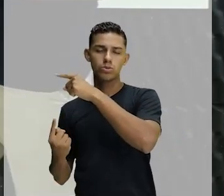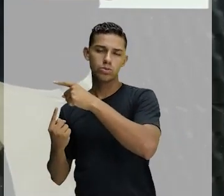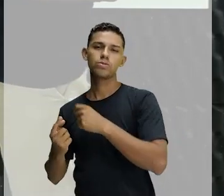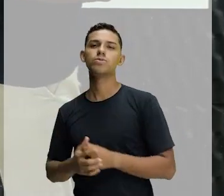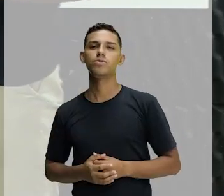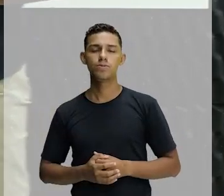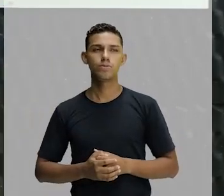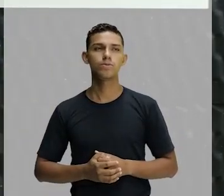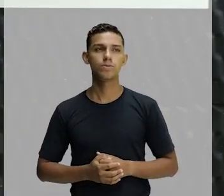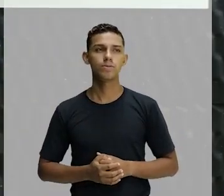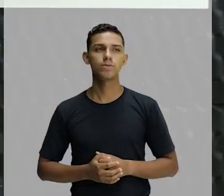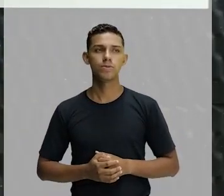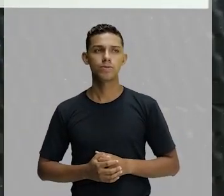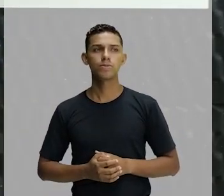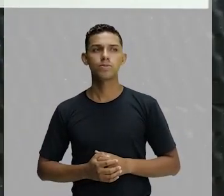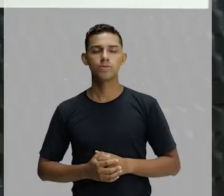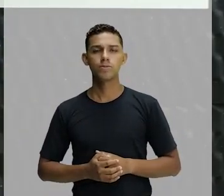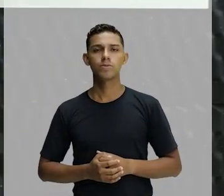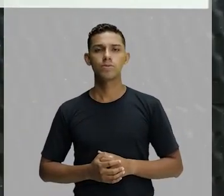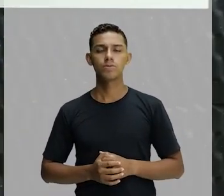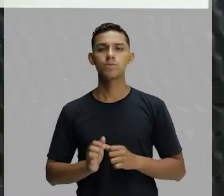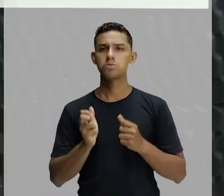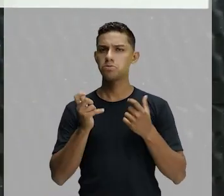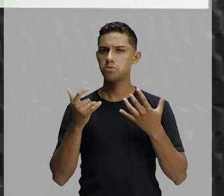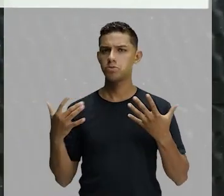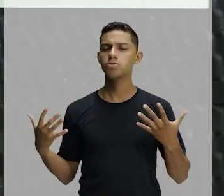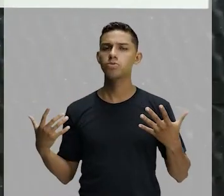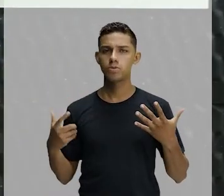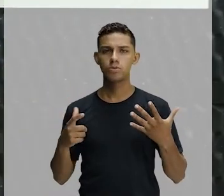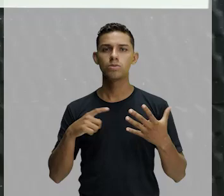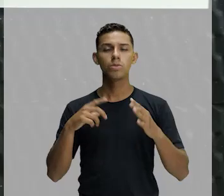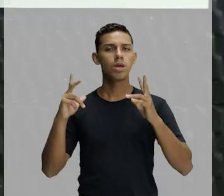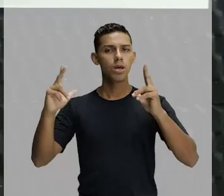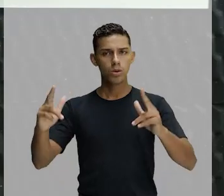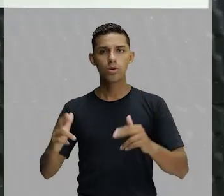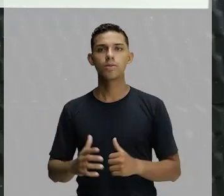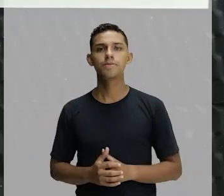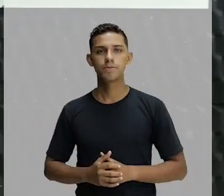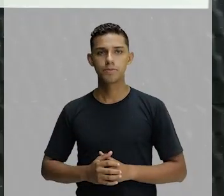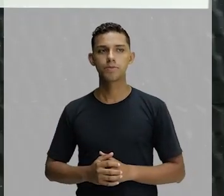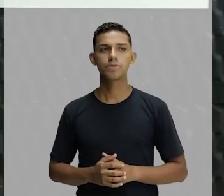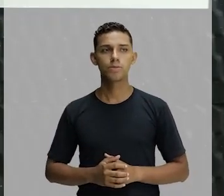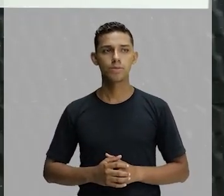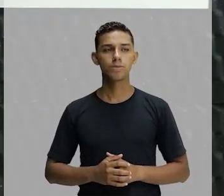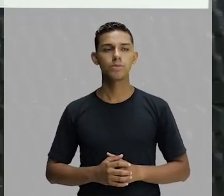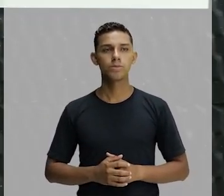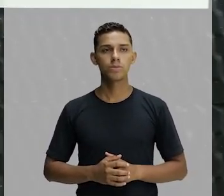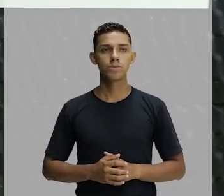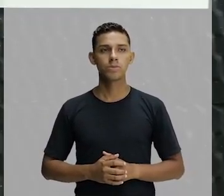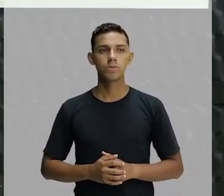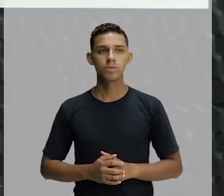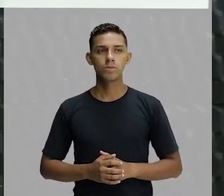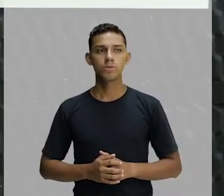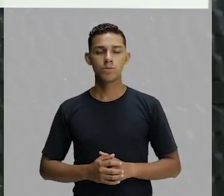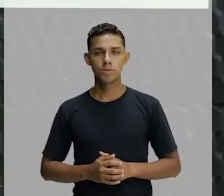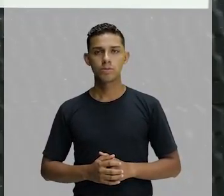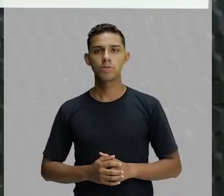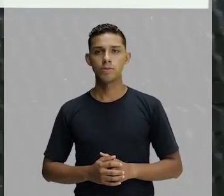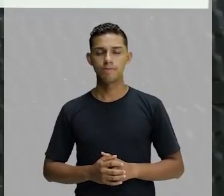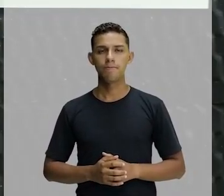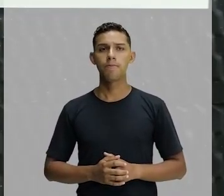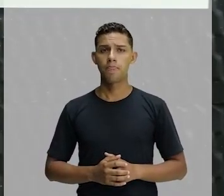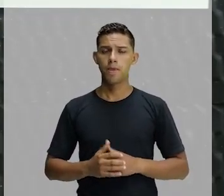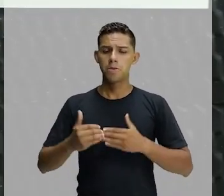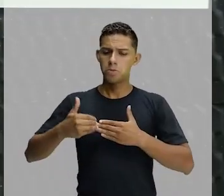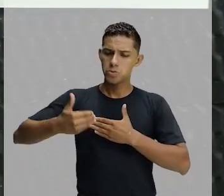tenho proporção genotípica e fenotípica serão iguais. Pessoal, nós vamos ainda trabalhar muitas